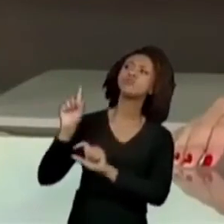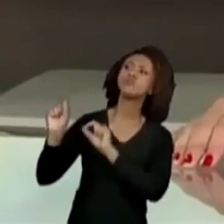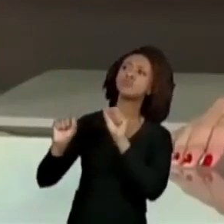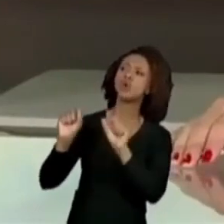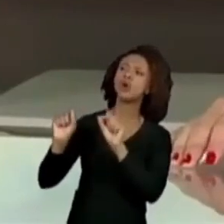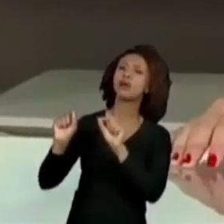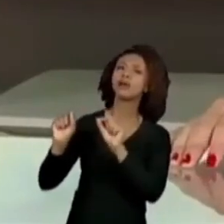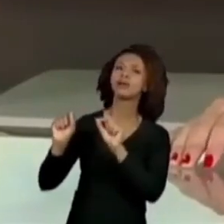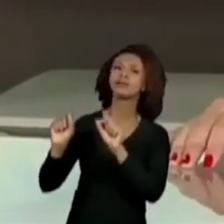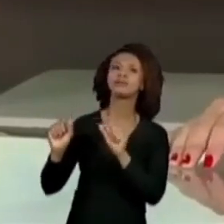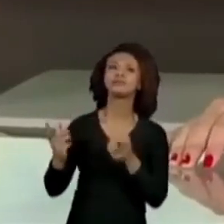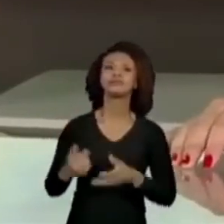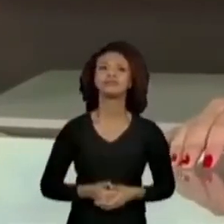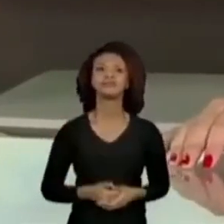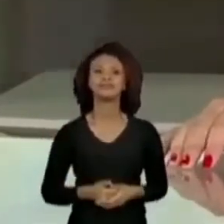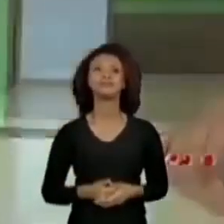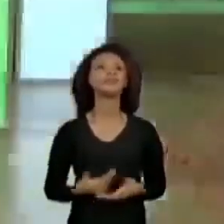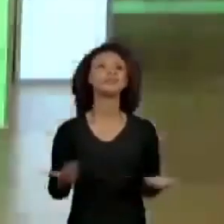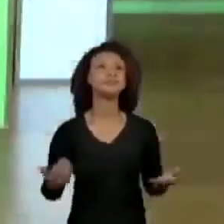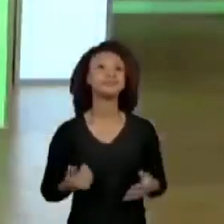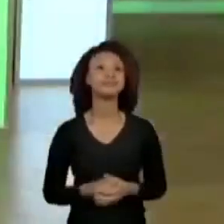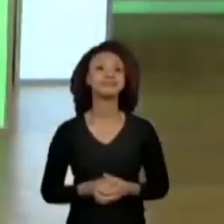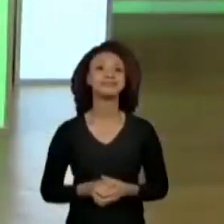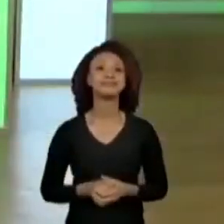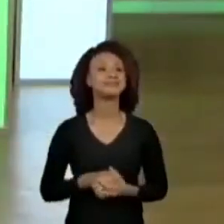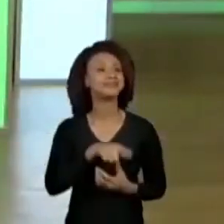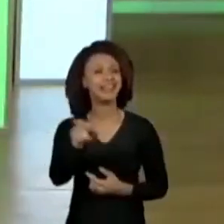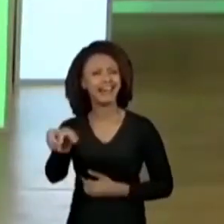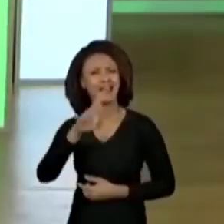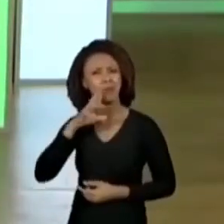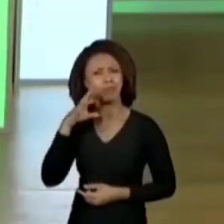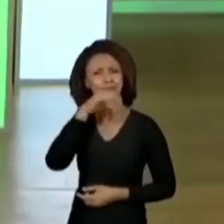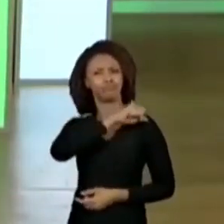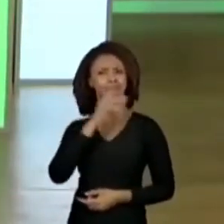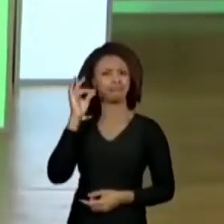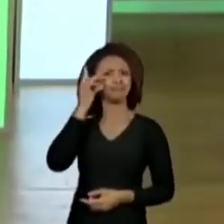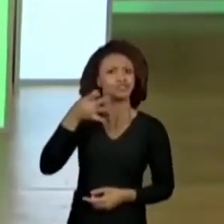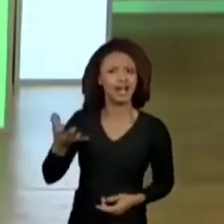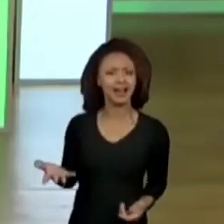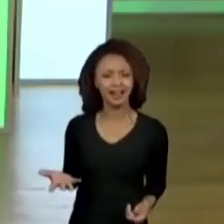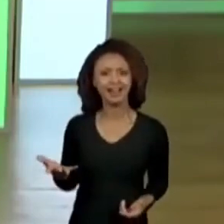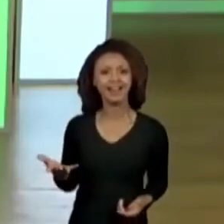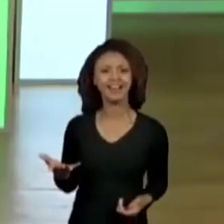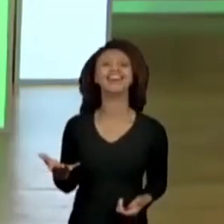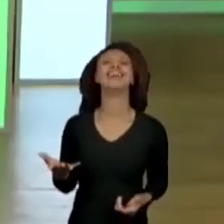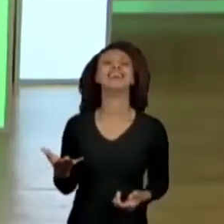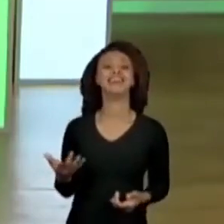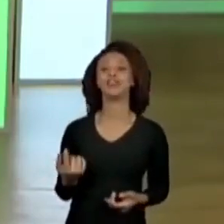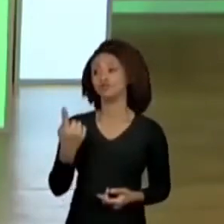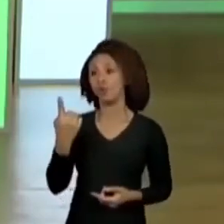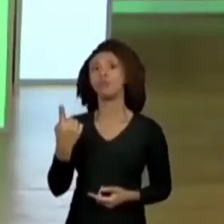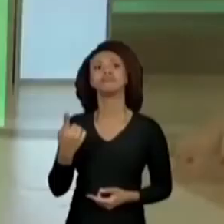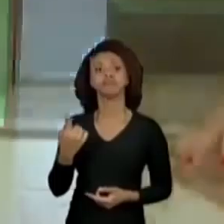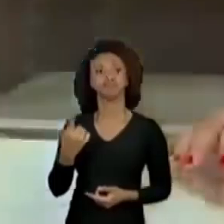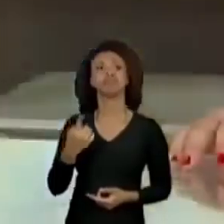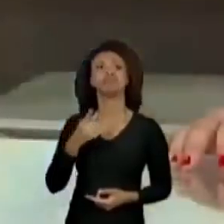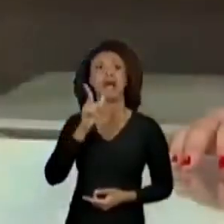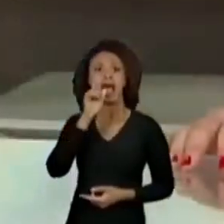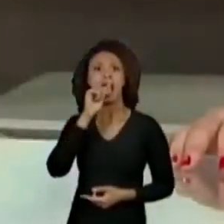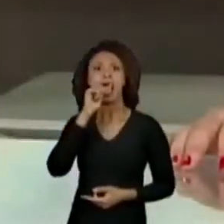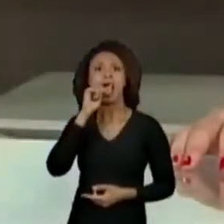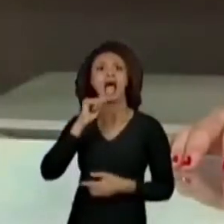Uma tem água. Eles são muito rápidos, não é? Olha lá. Uma cheia e a